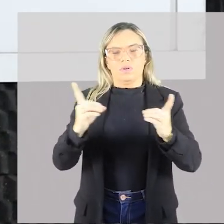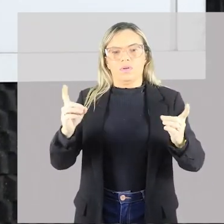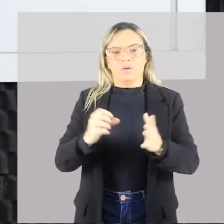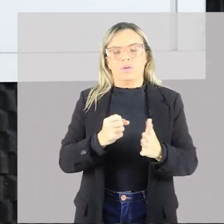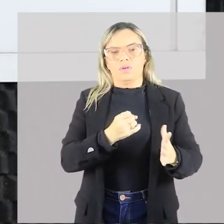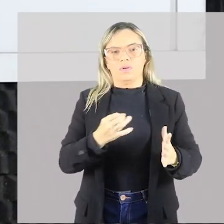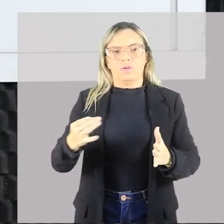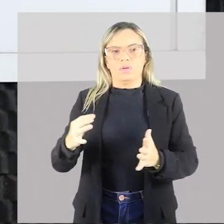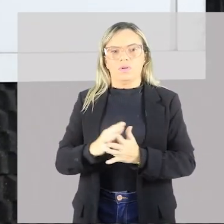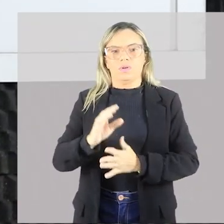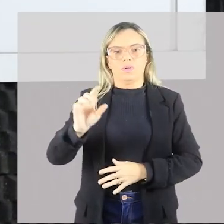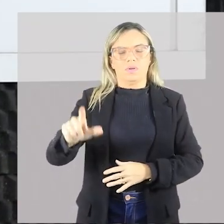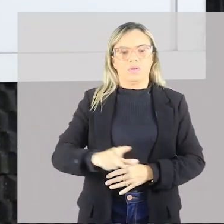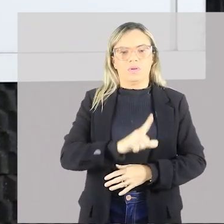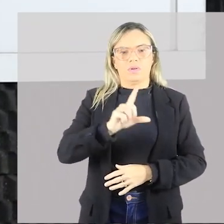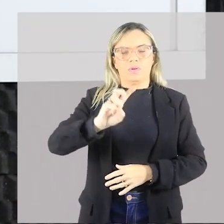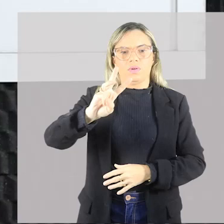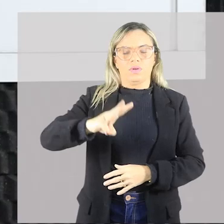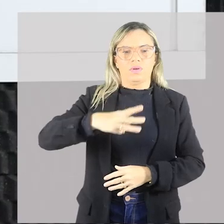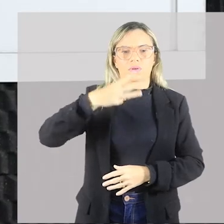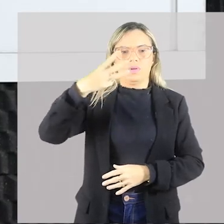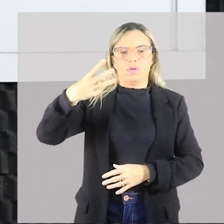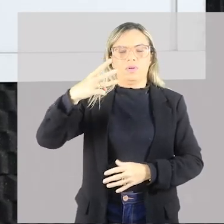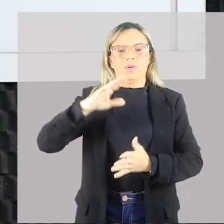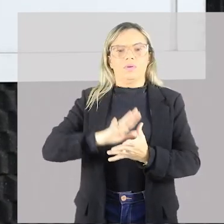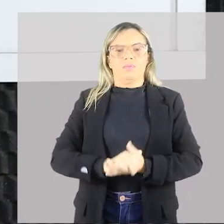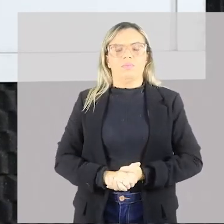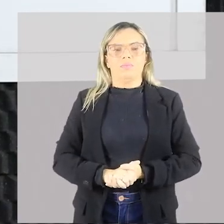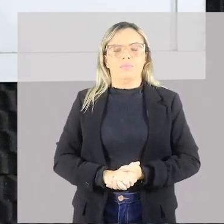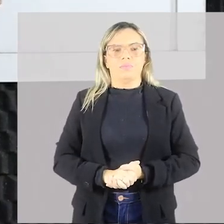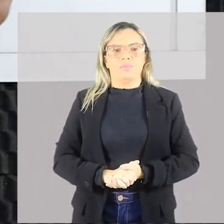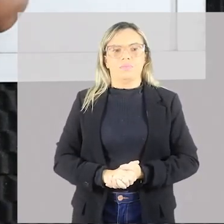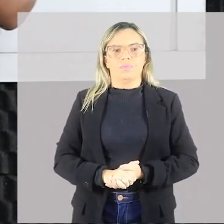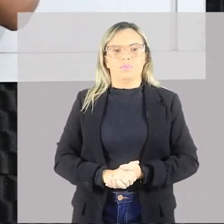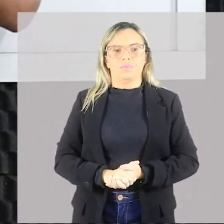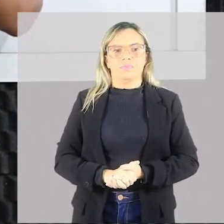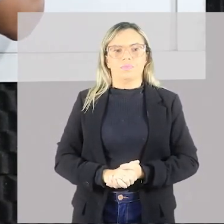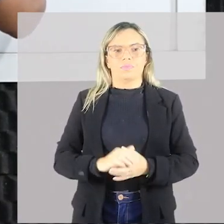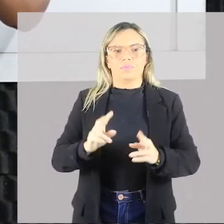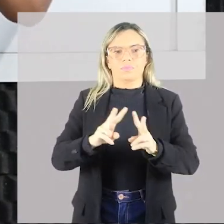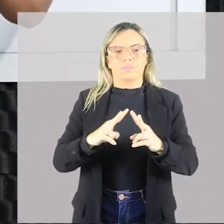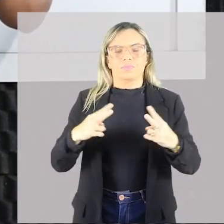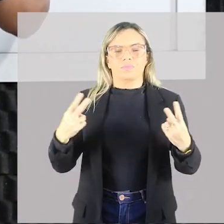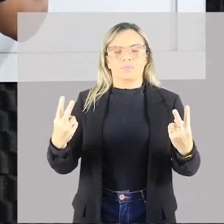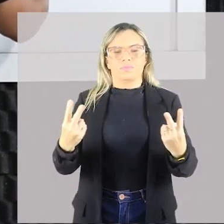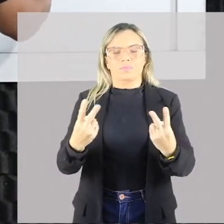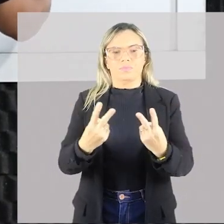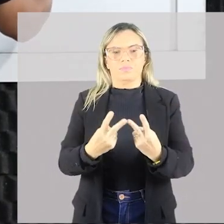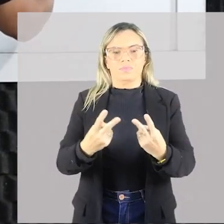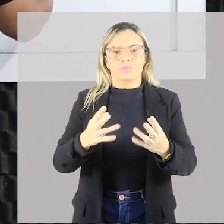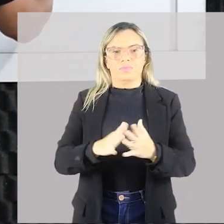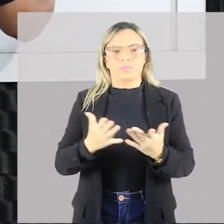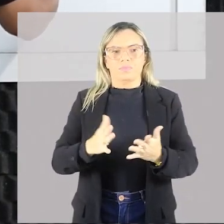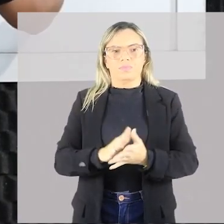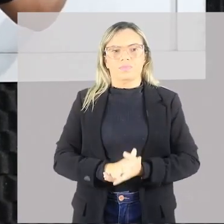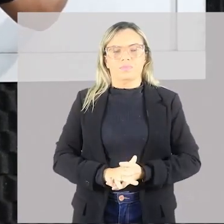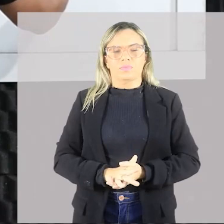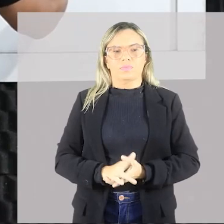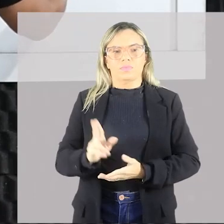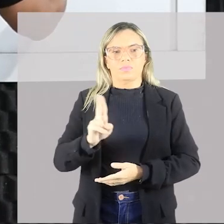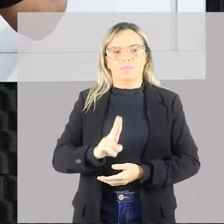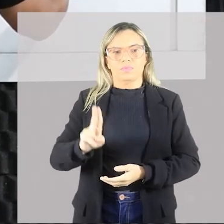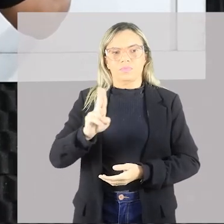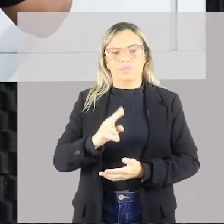Por isso que o expoente 3 a gente fala elevado ao cubo. Então, o volume dessa figura aqui, basta você pegar